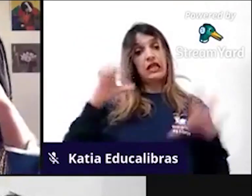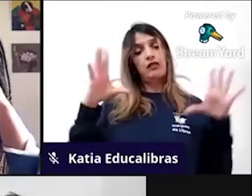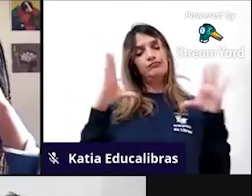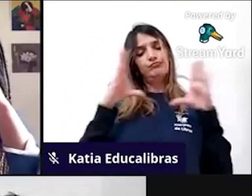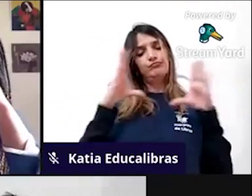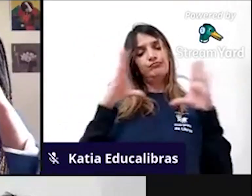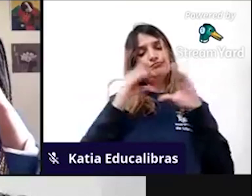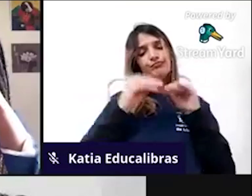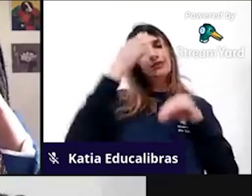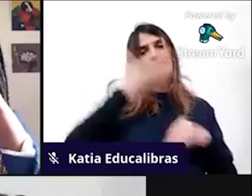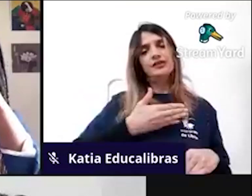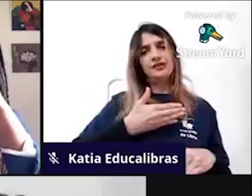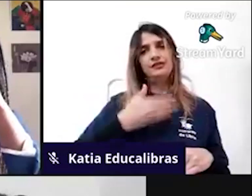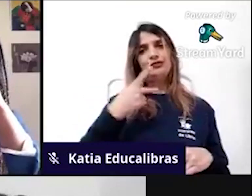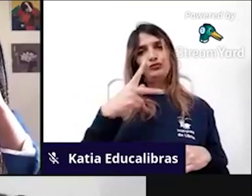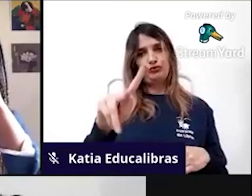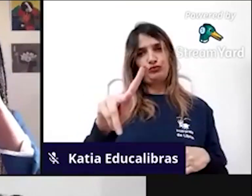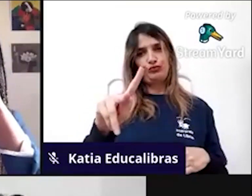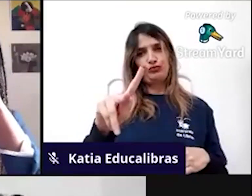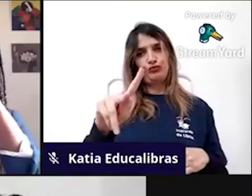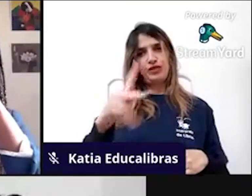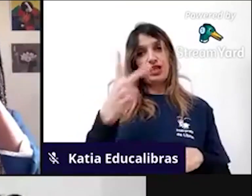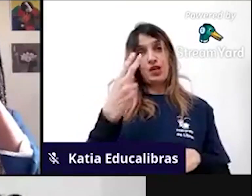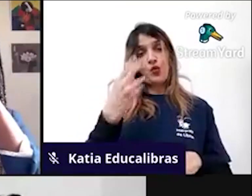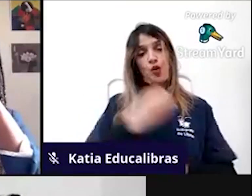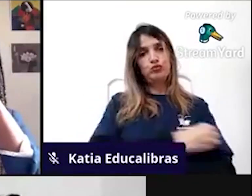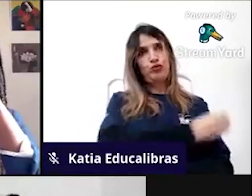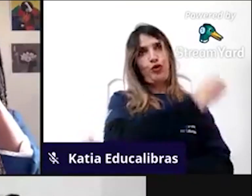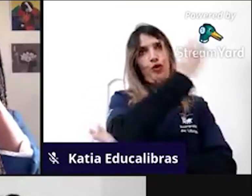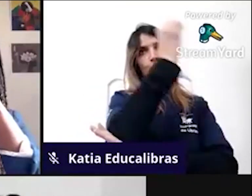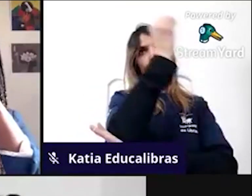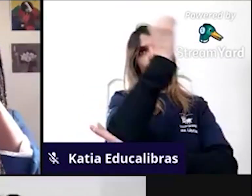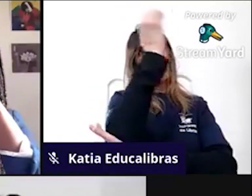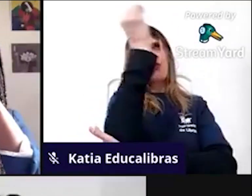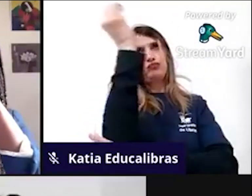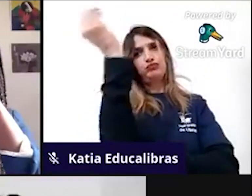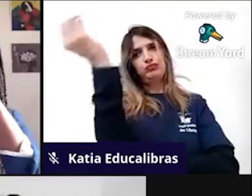presença, como o sol se põe.